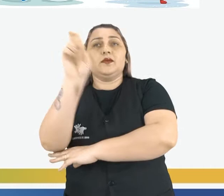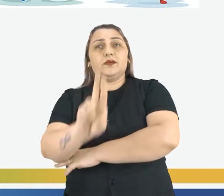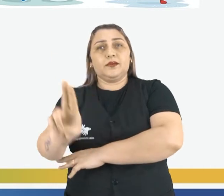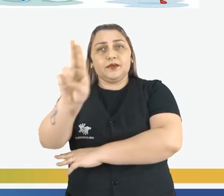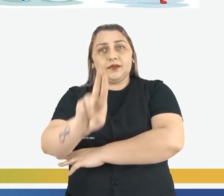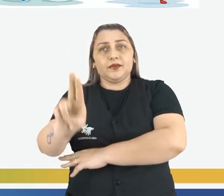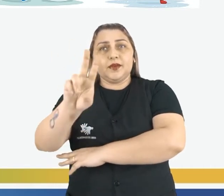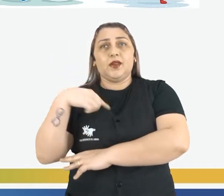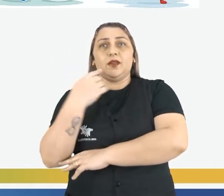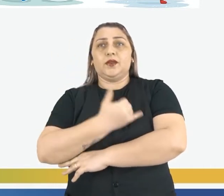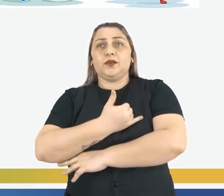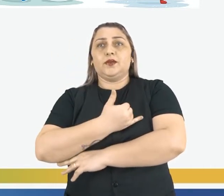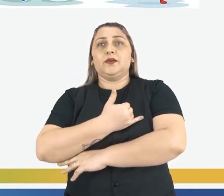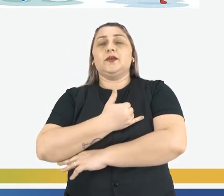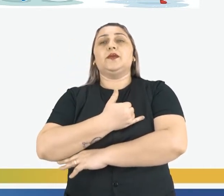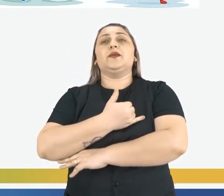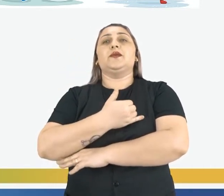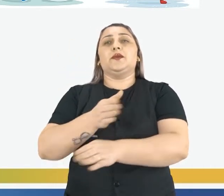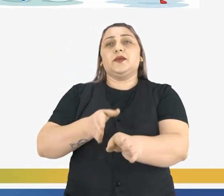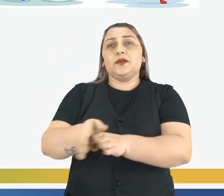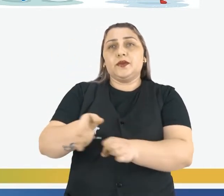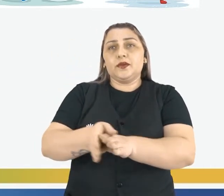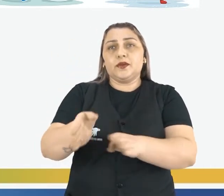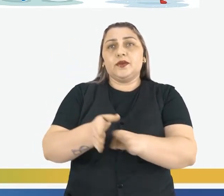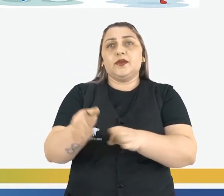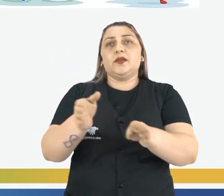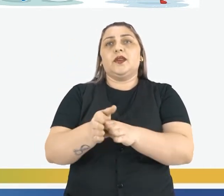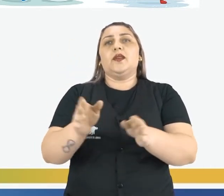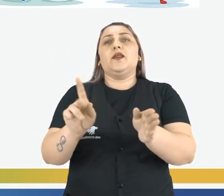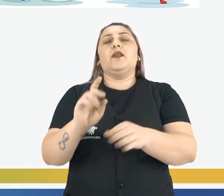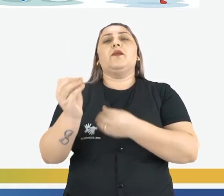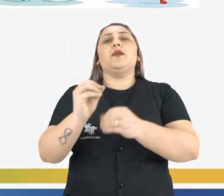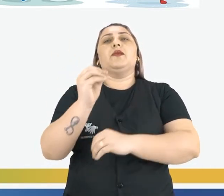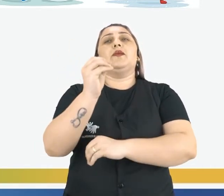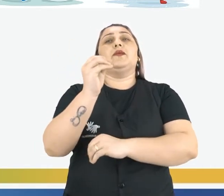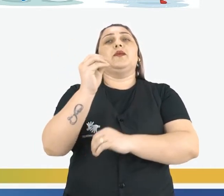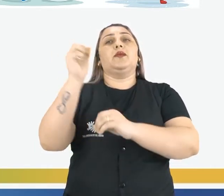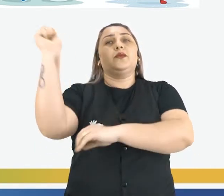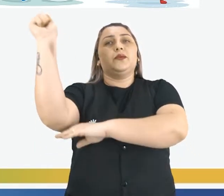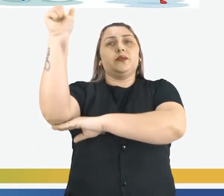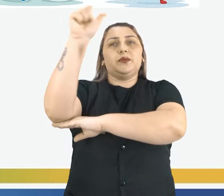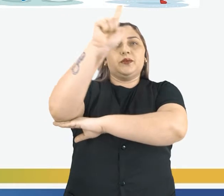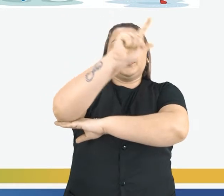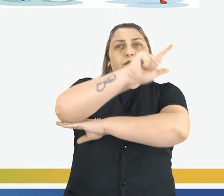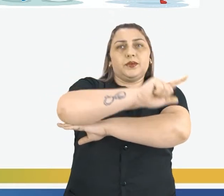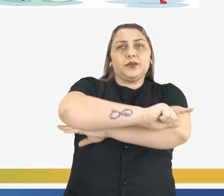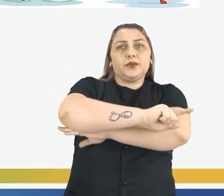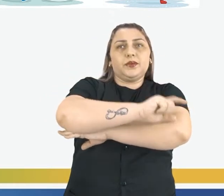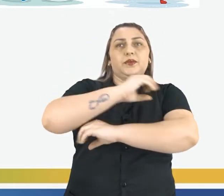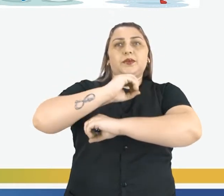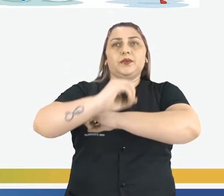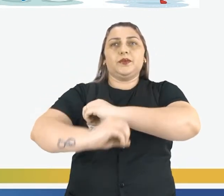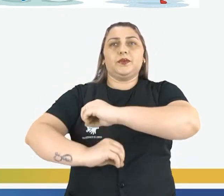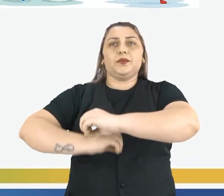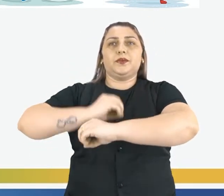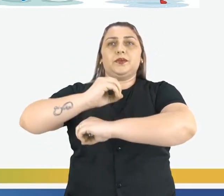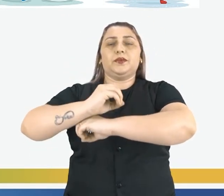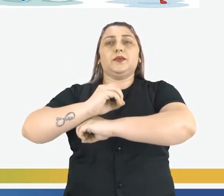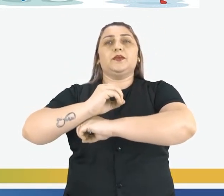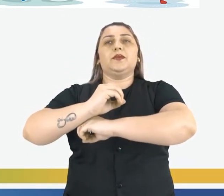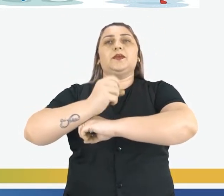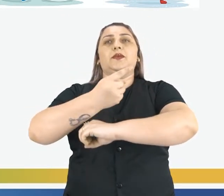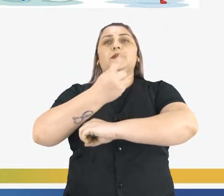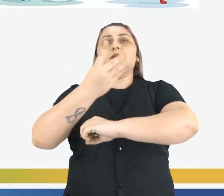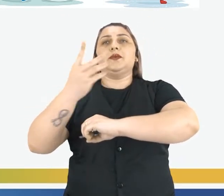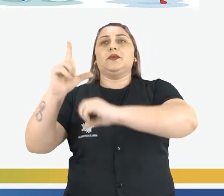utilizado para nos orientarmos com base em fenômenos da natureza, como o pôr do sol, as estações do ano e as fases